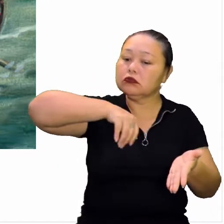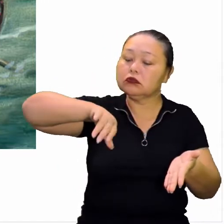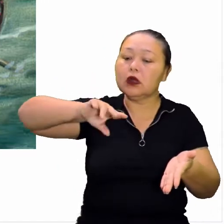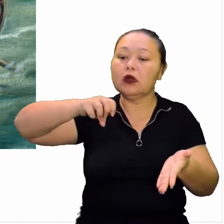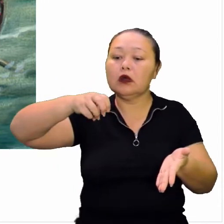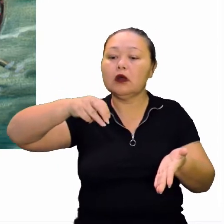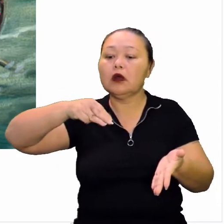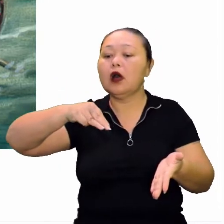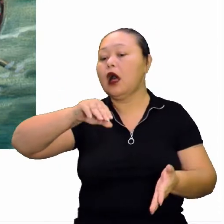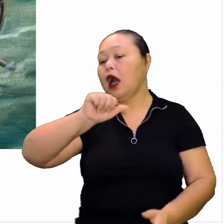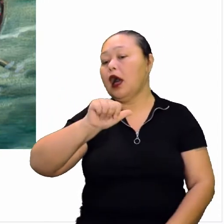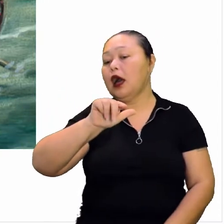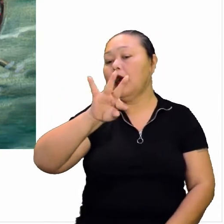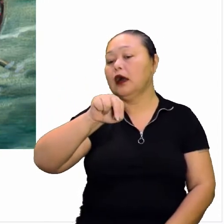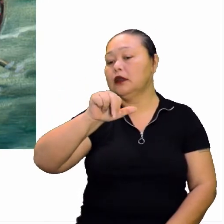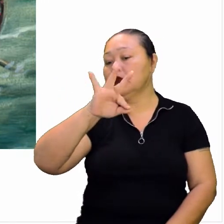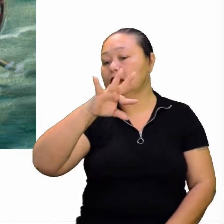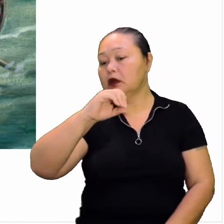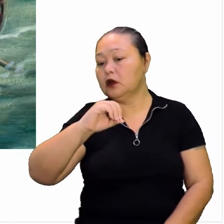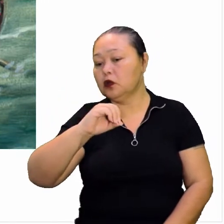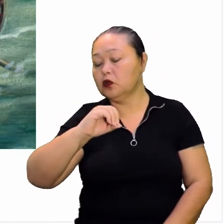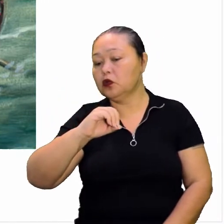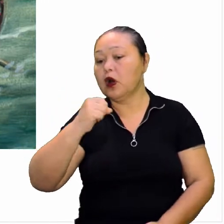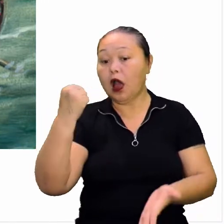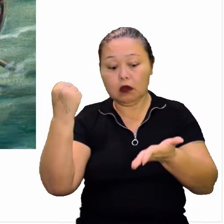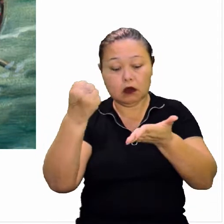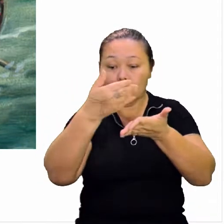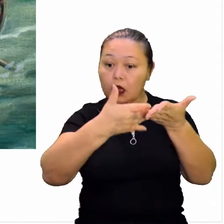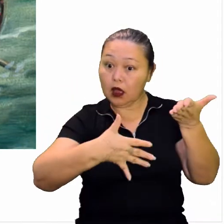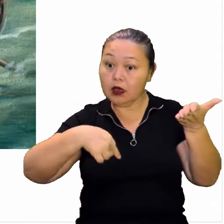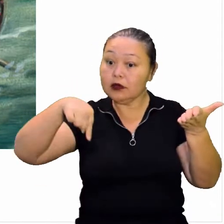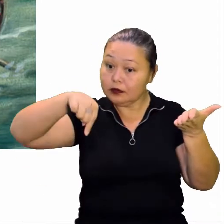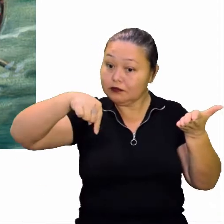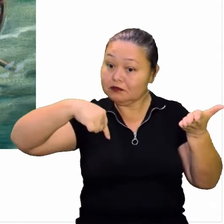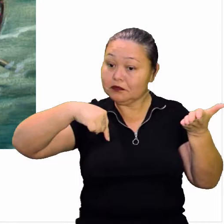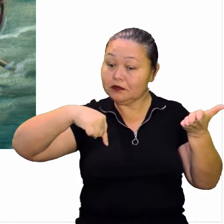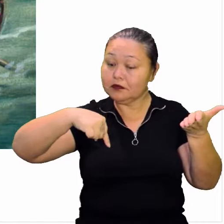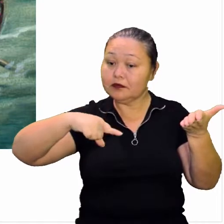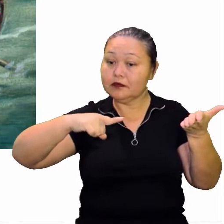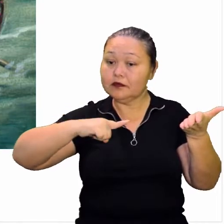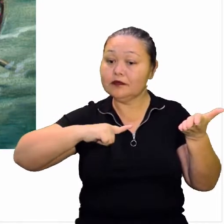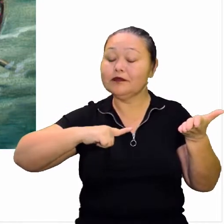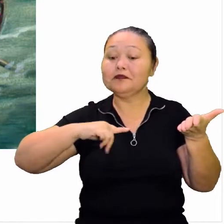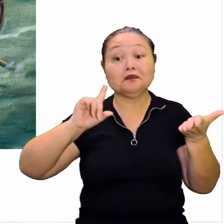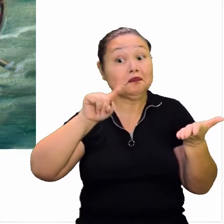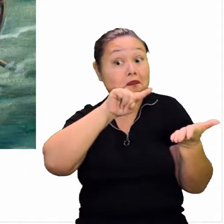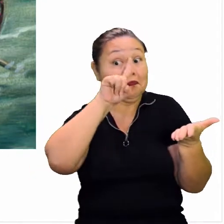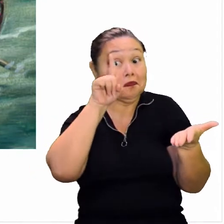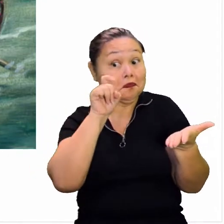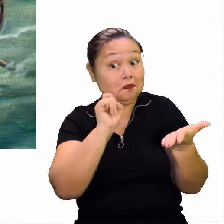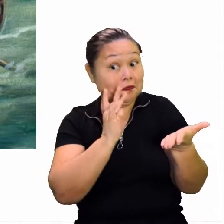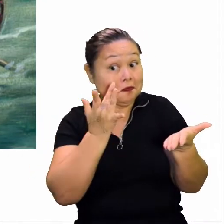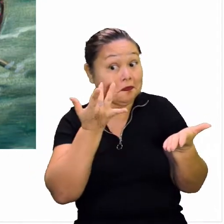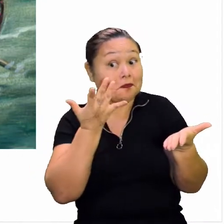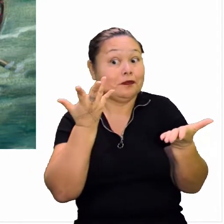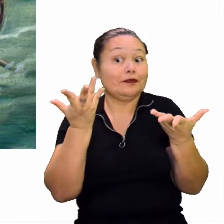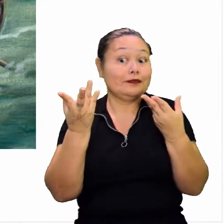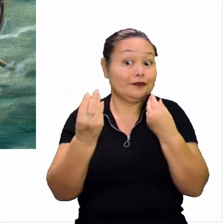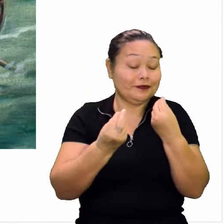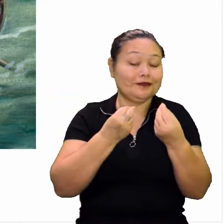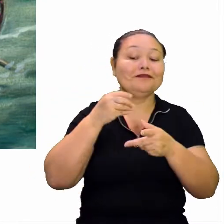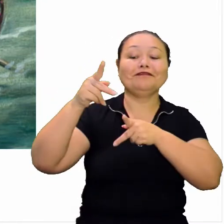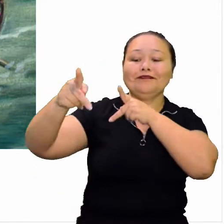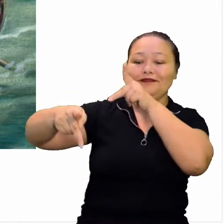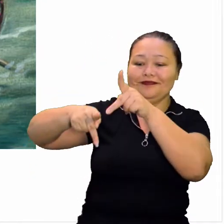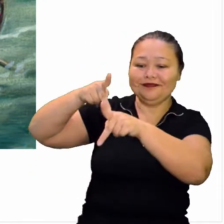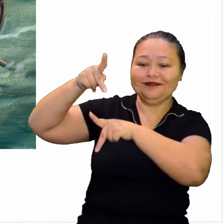o Atlântico, registro na nossa região, inclusive. Será, professor? Rapaz, esse povo